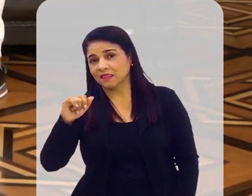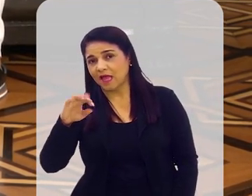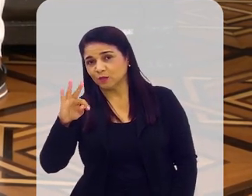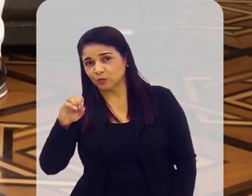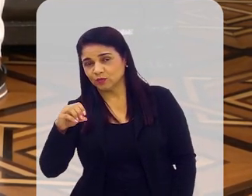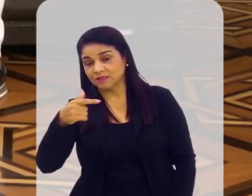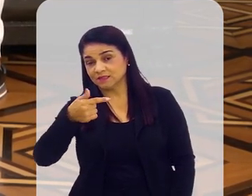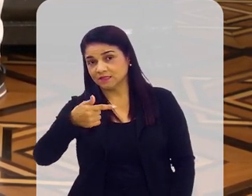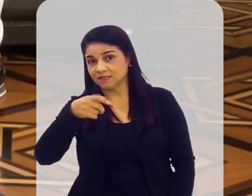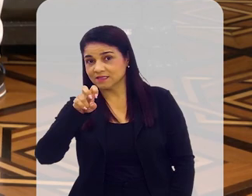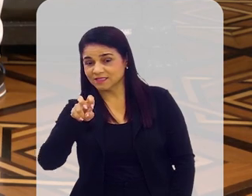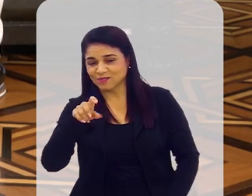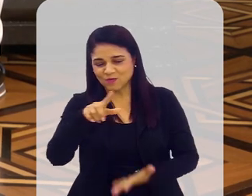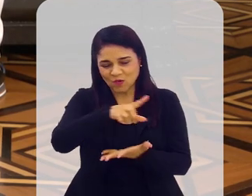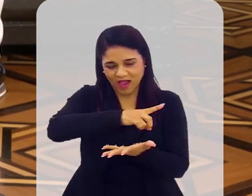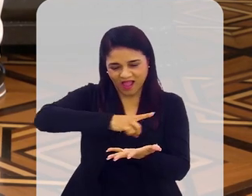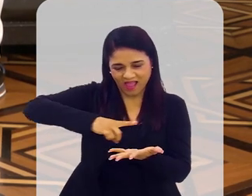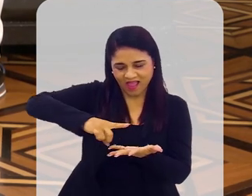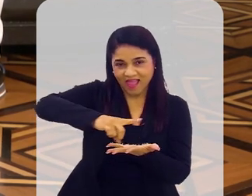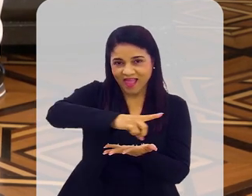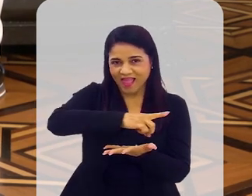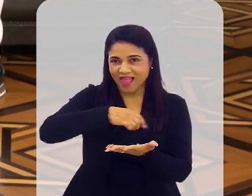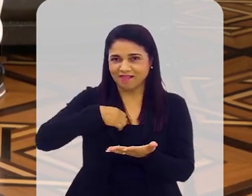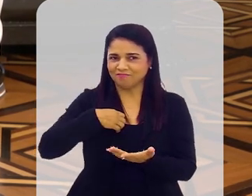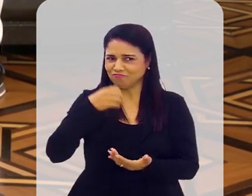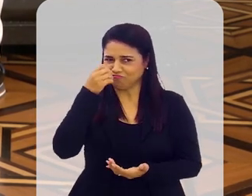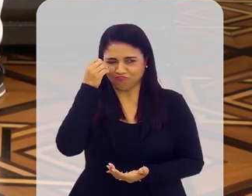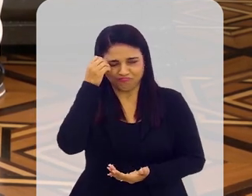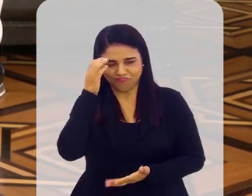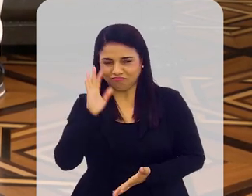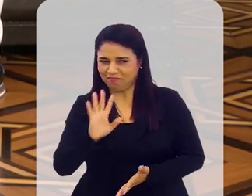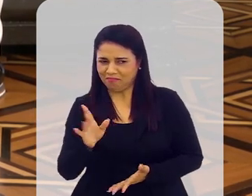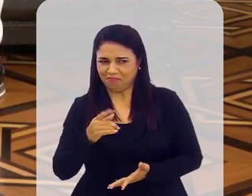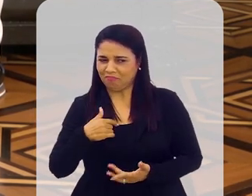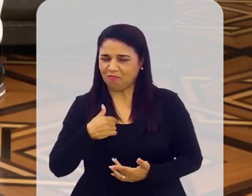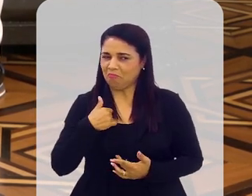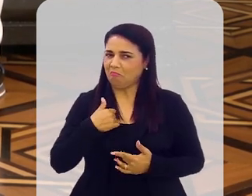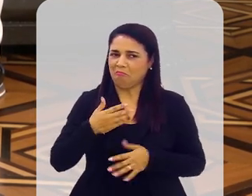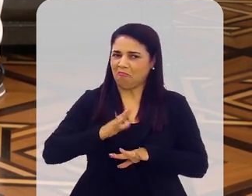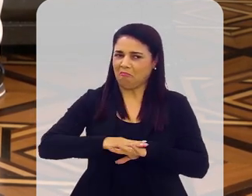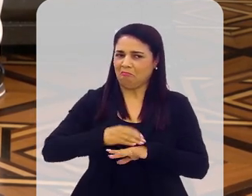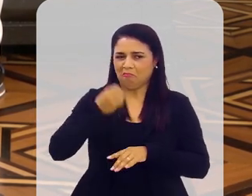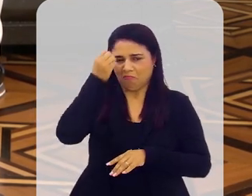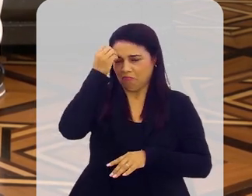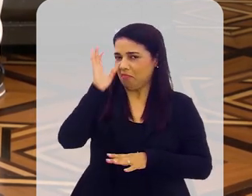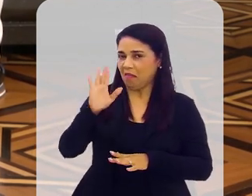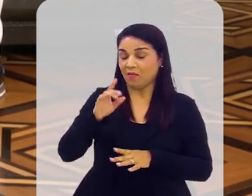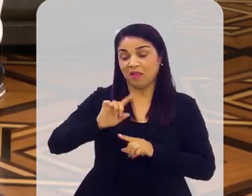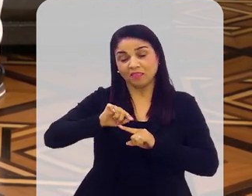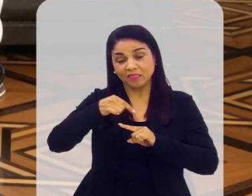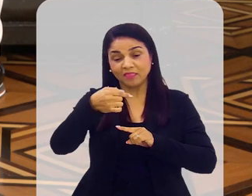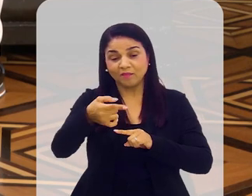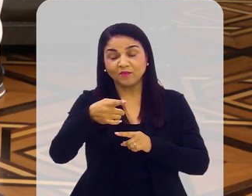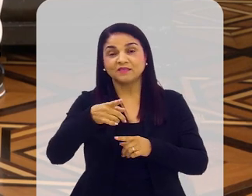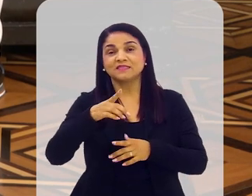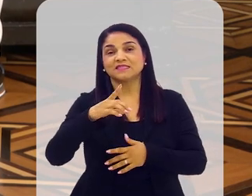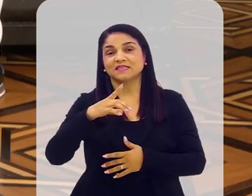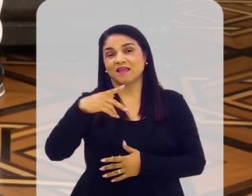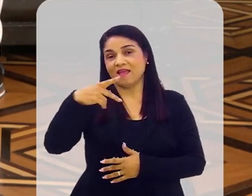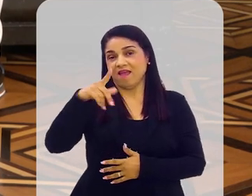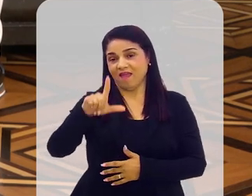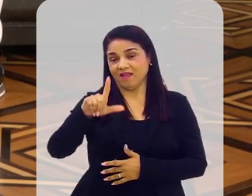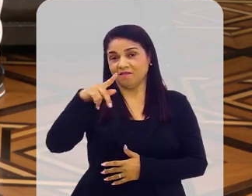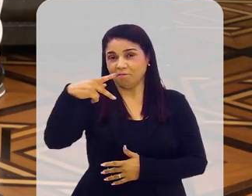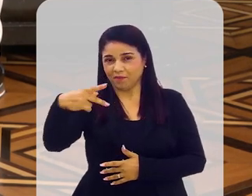rotação. Pelo amor de Deus, a gente é lá de trás. Não é do meu tempo, não. Não é do seu tempo. E mais tarde vem o LP. Exatamente. Né? Vem o